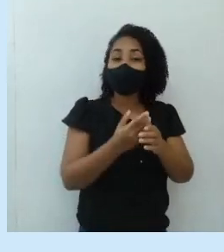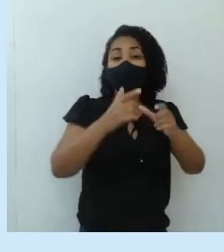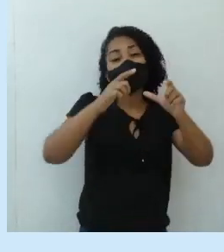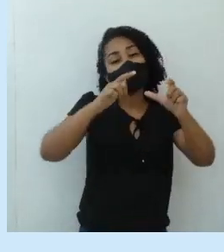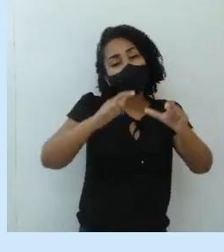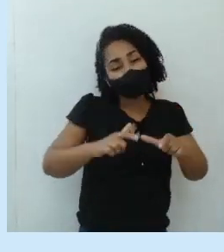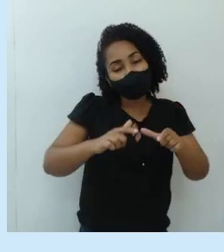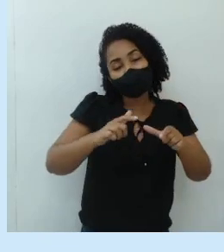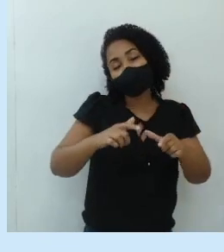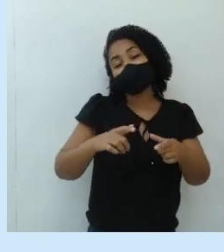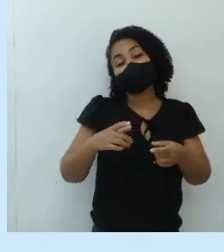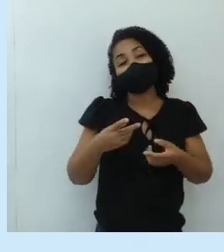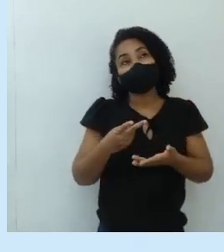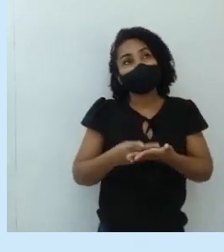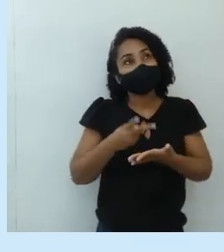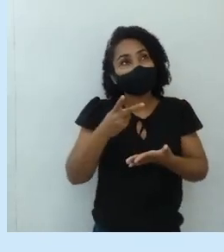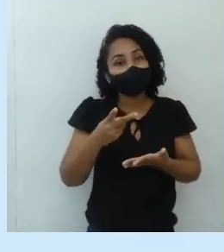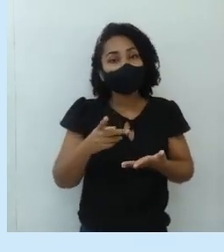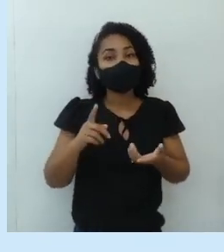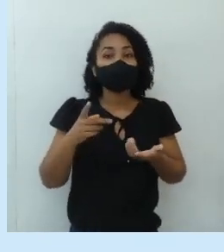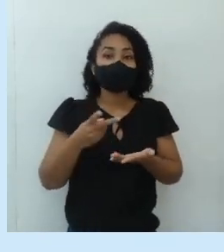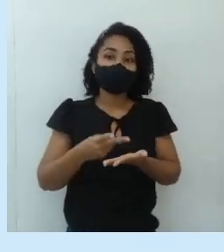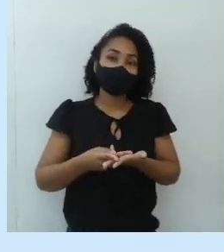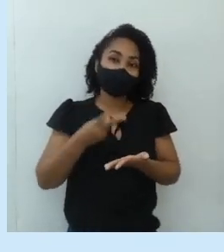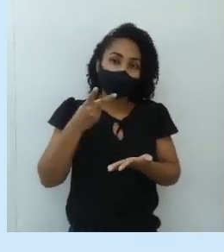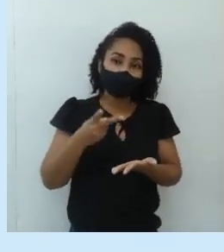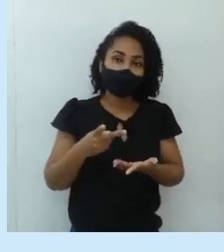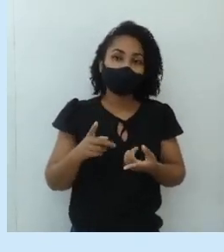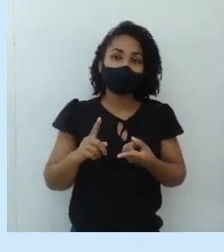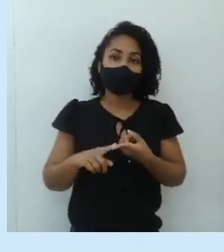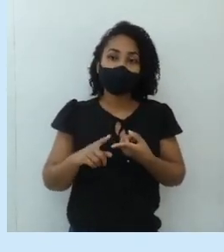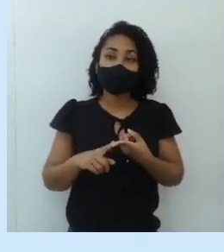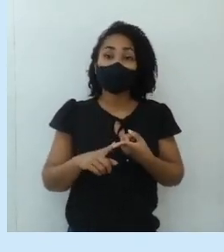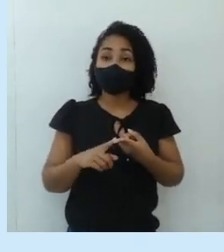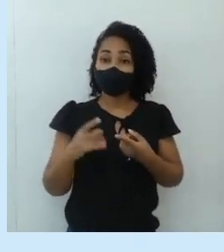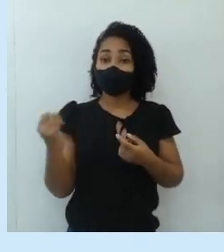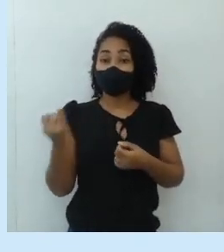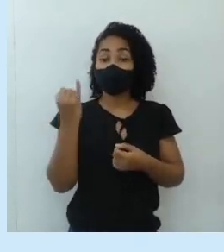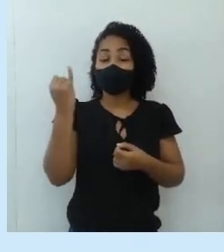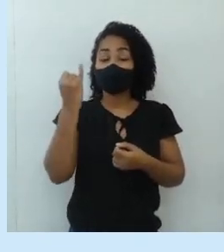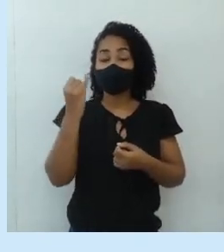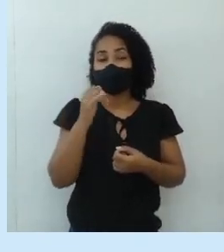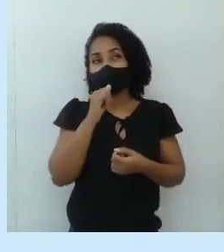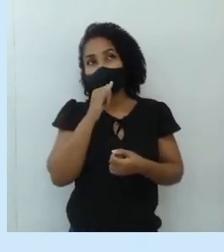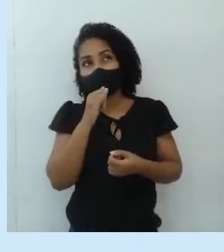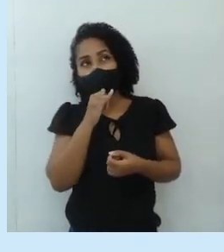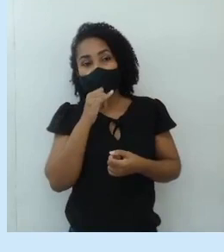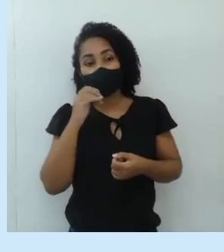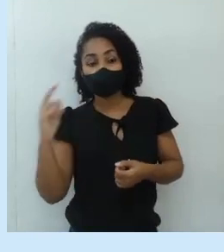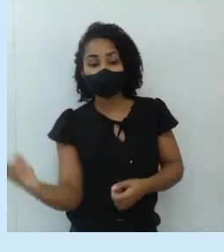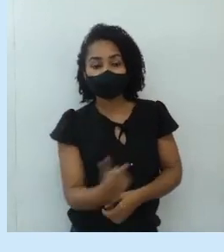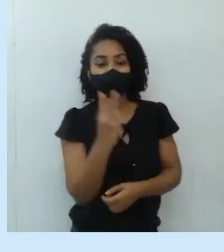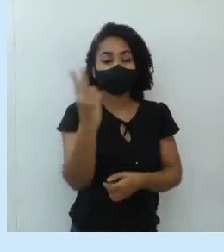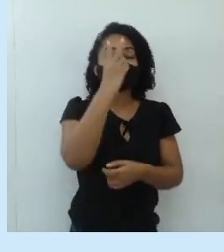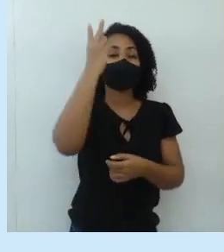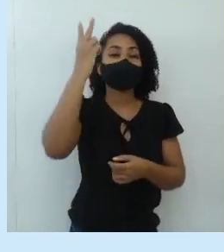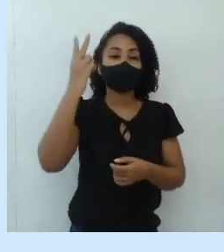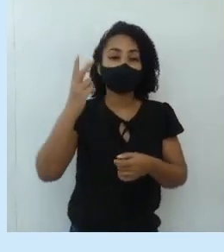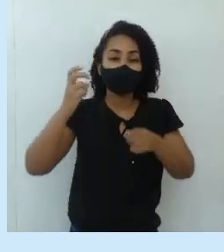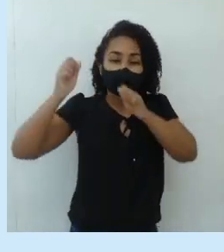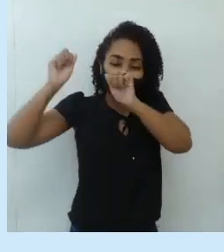que ocorrem esses fenômenos de maior magnitude, como furacões,